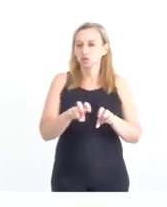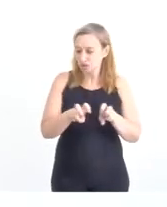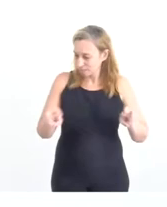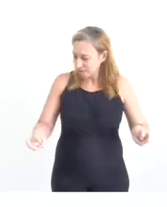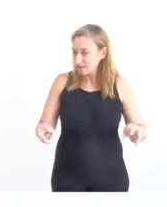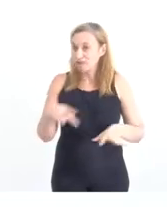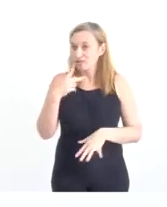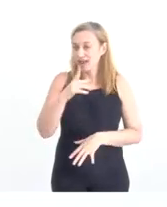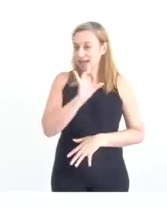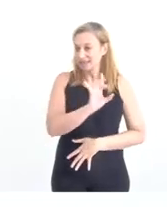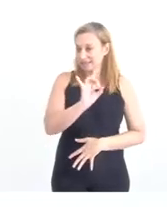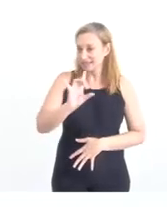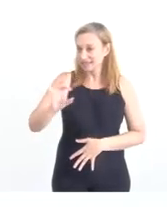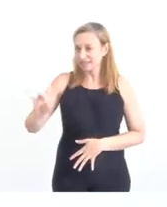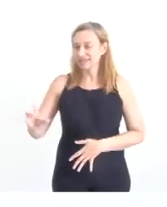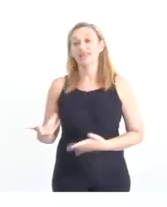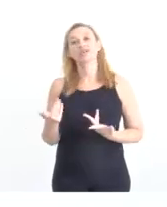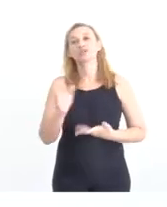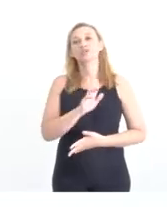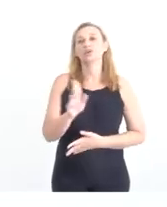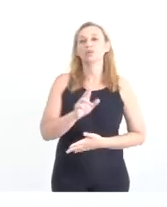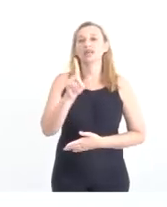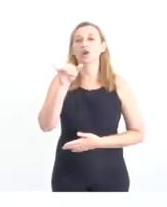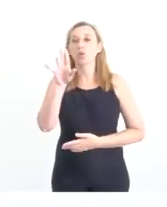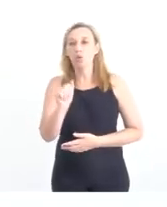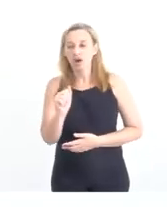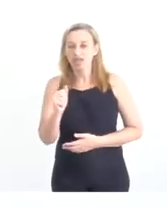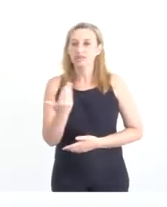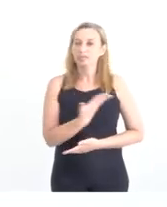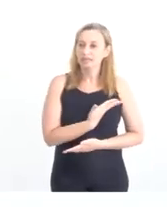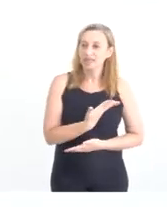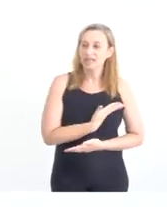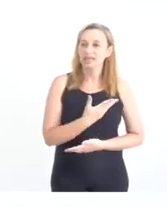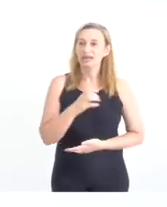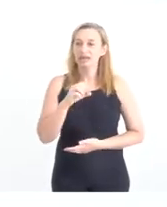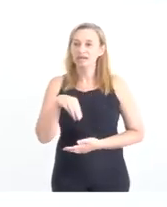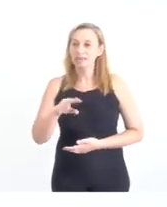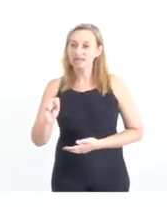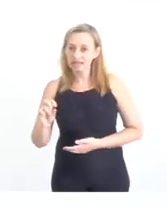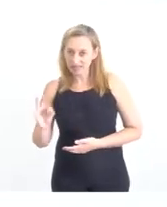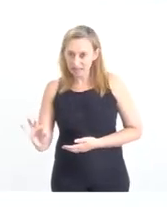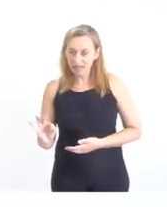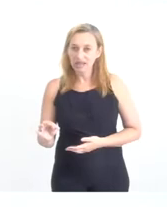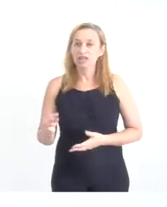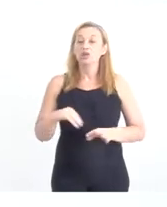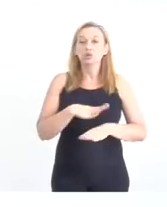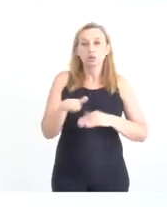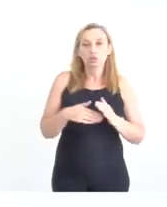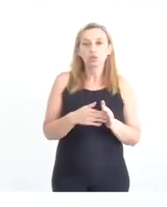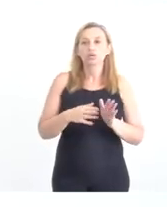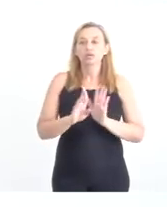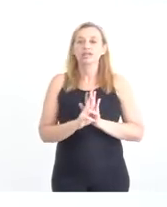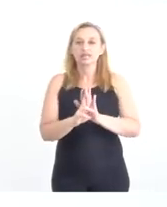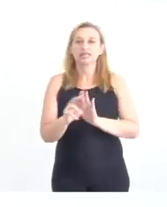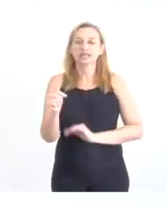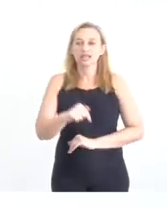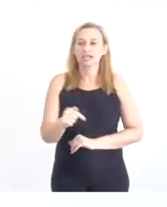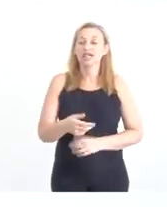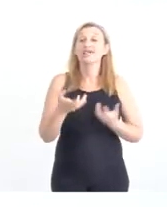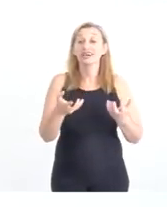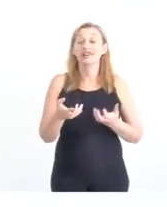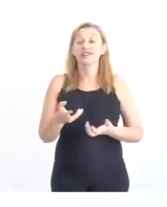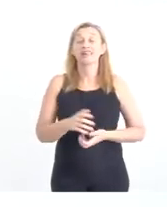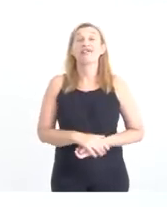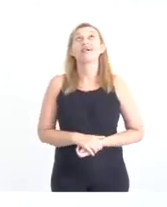você tá todo mundo a Luana aqui meu lado e o nome da Luana a querida acompanha o do MST todo mundo tá que presente e